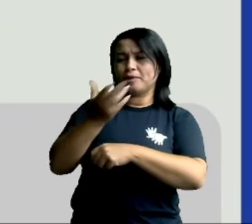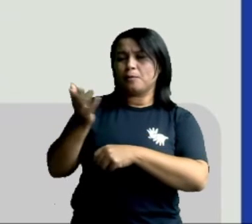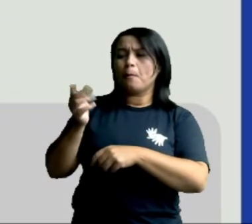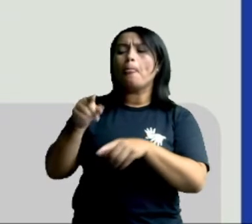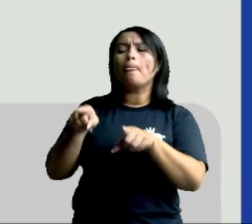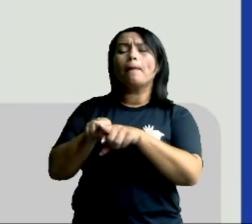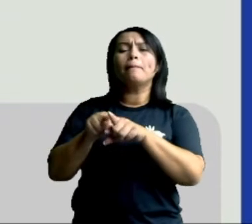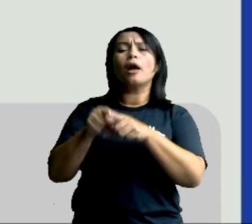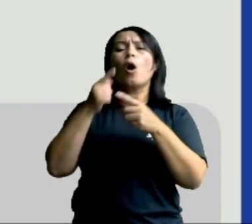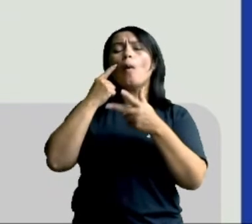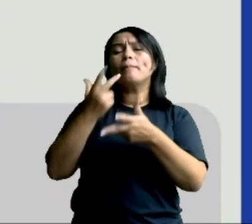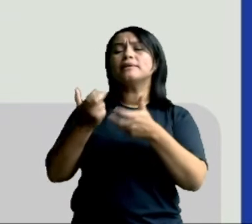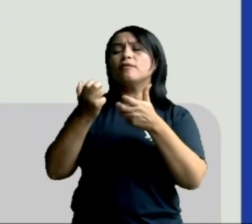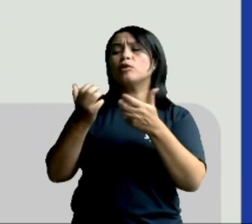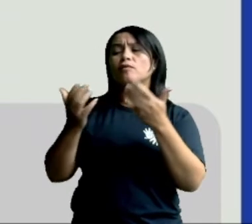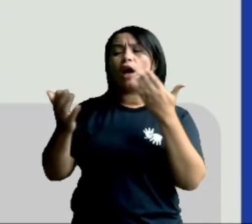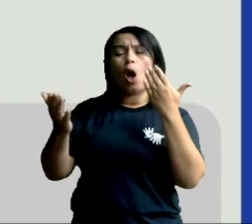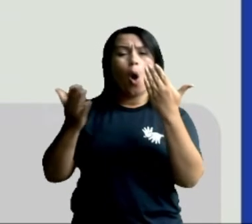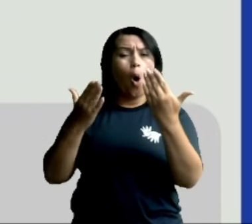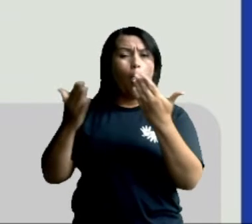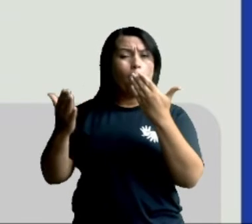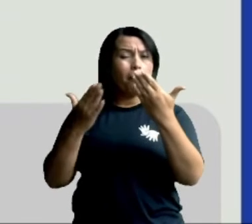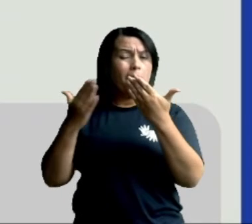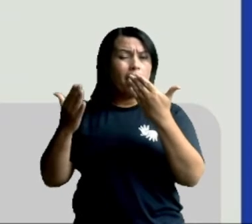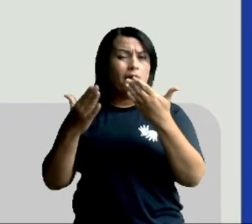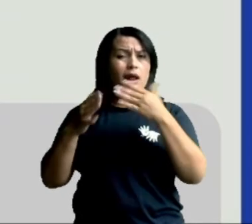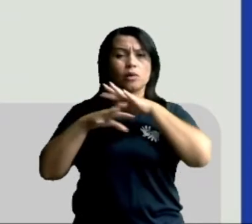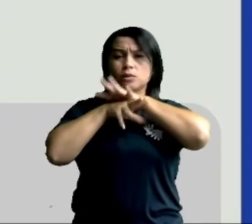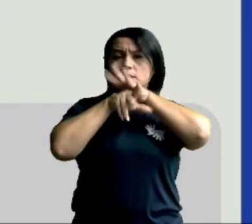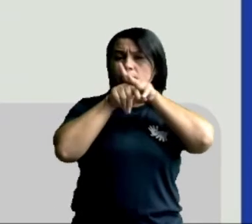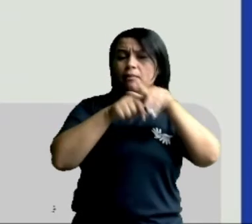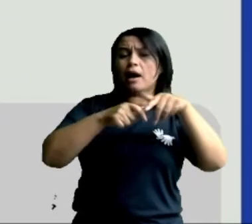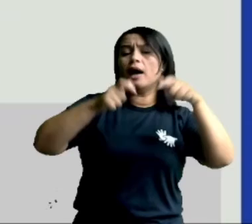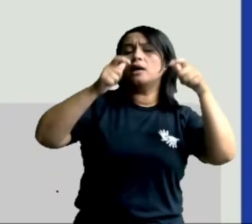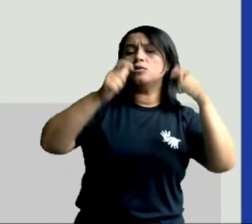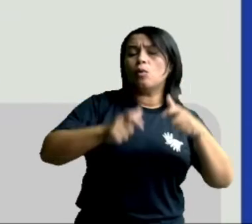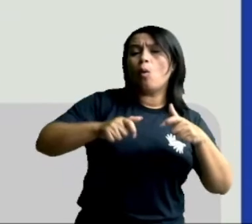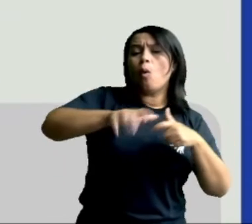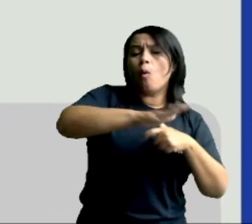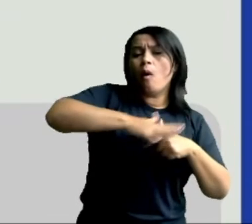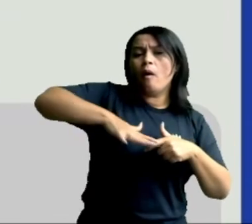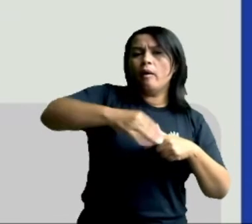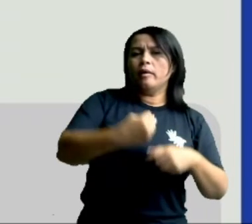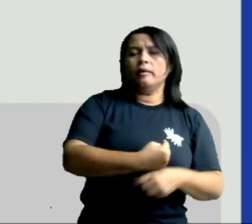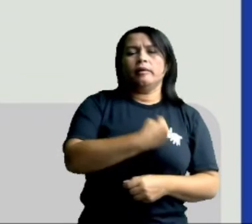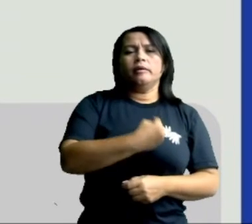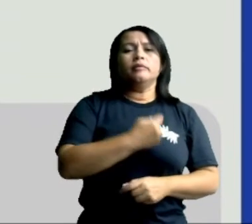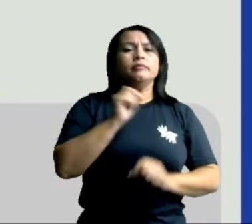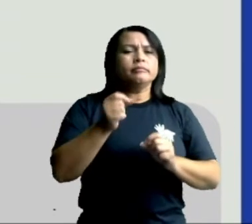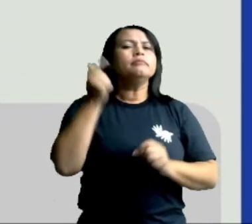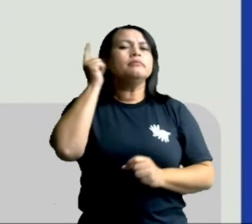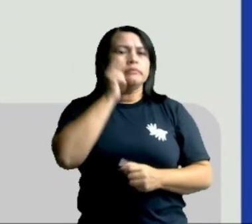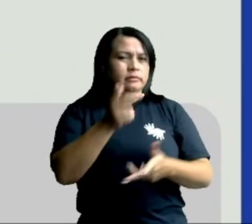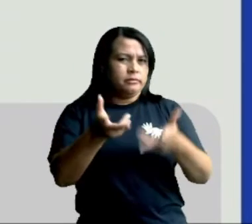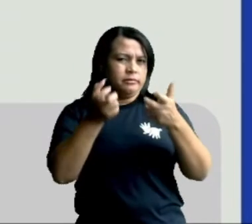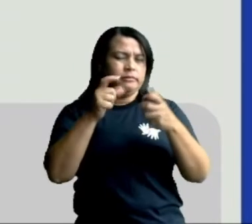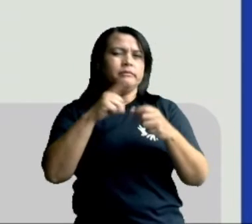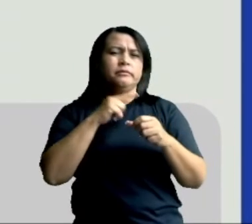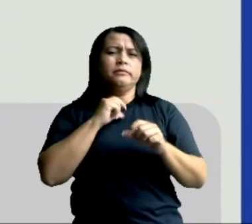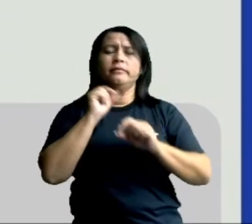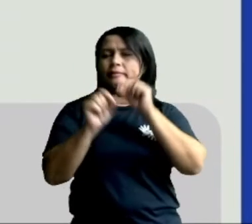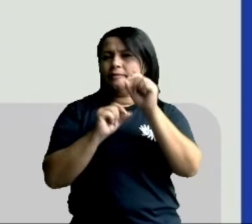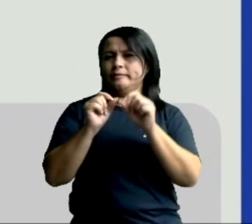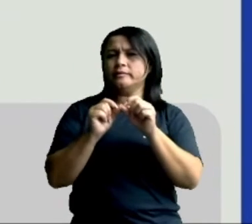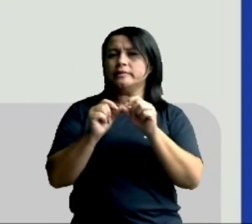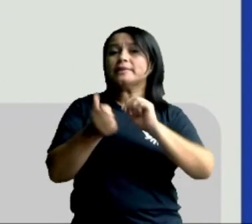observem que quando a gente compara esses animais com os ambientes em que eles vivem, né, a gente consegue perceber que houve